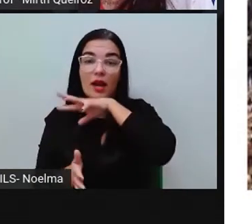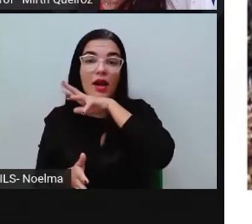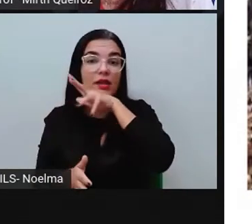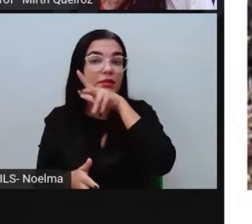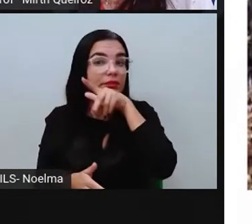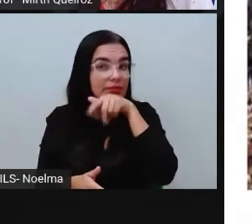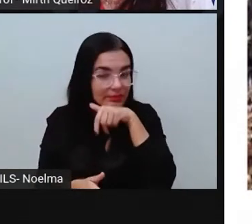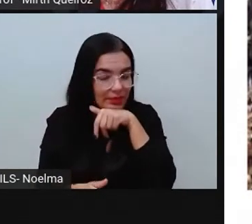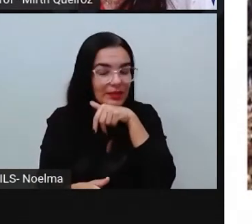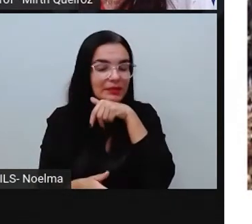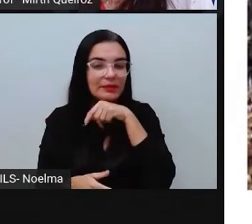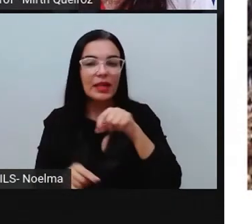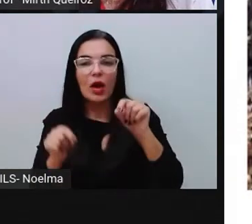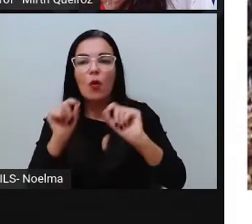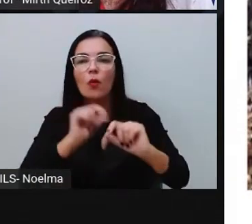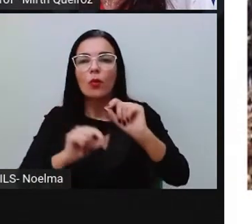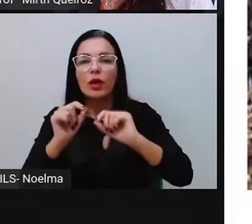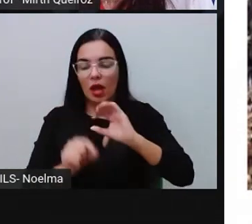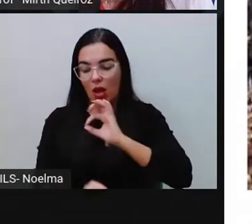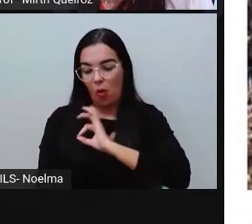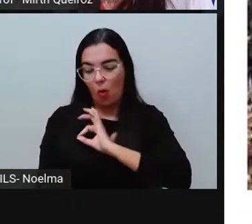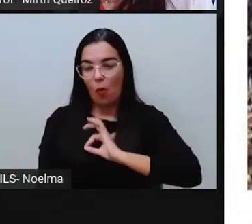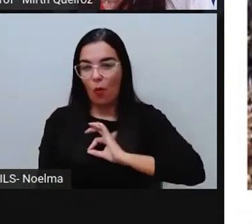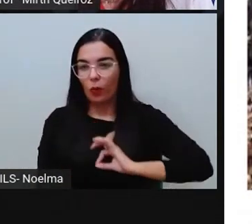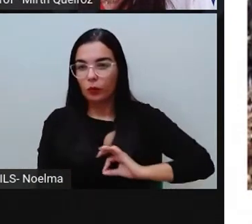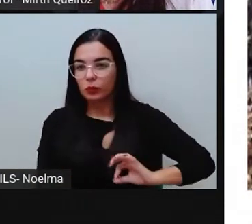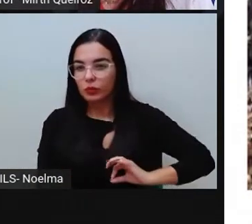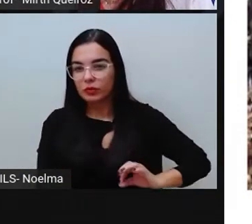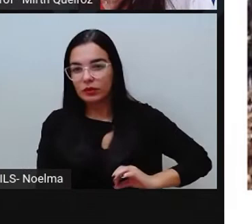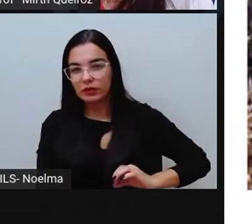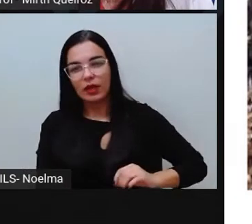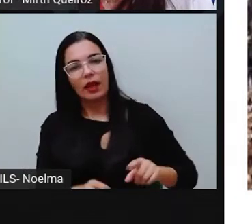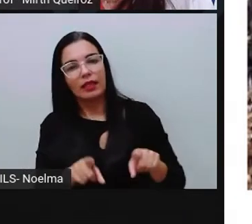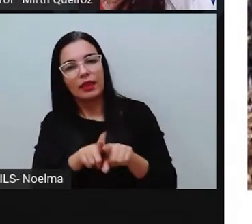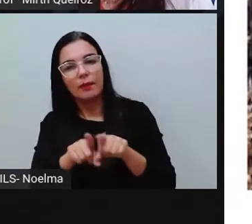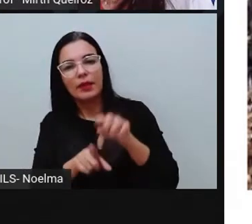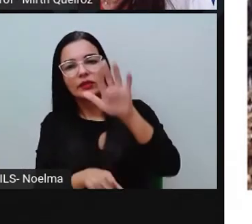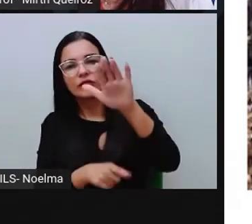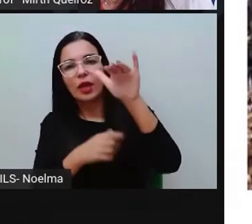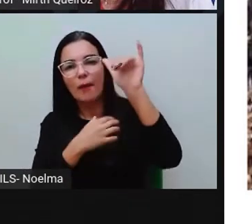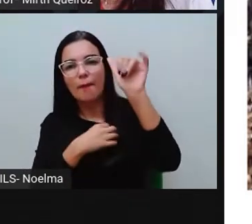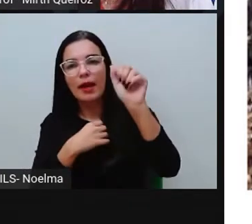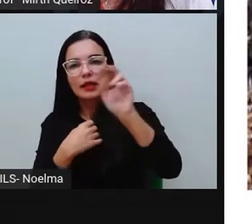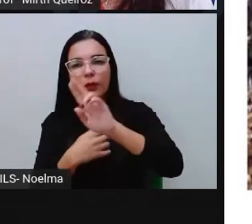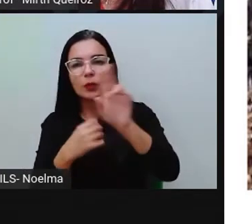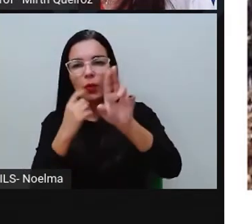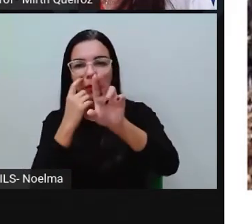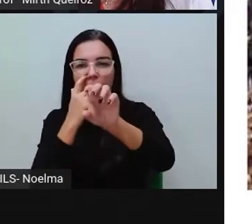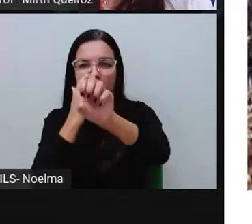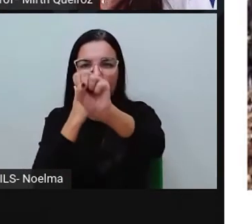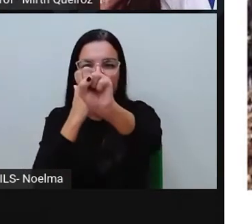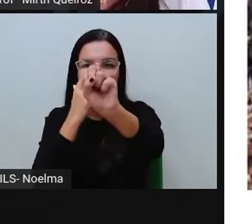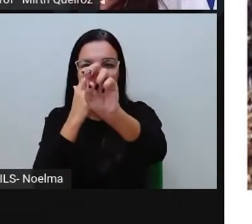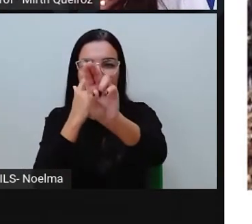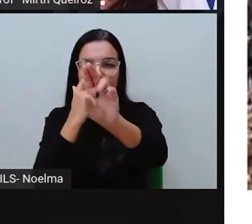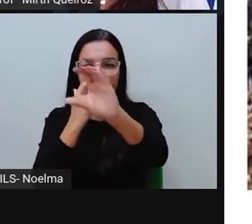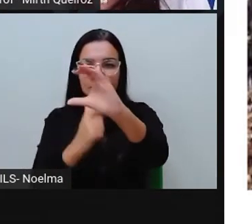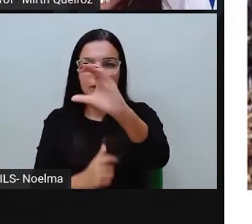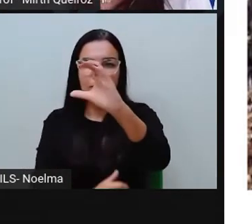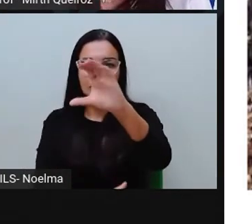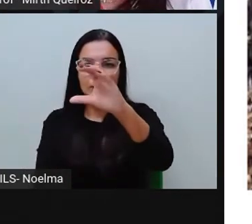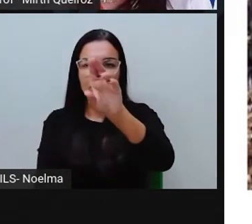parda, também chamada de sussuarana e de leão-baio, é uma das espécies de animais que vivem tanto